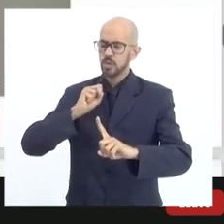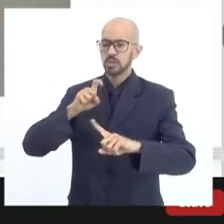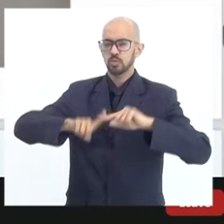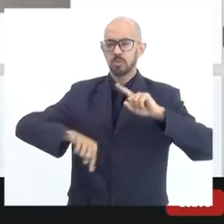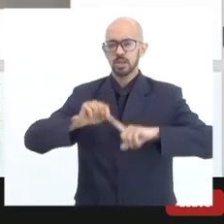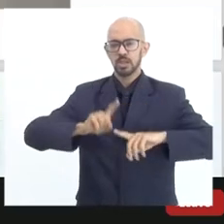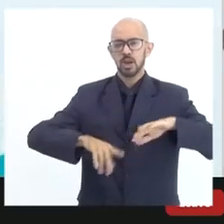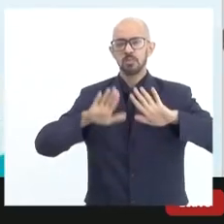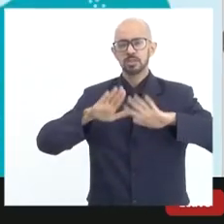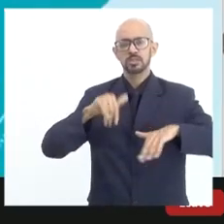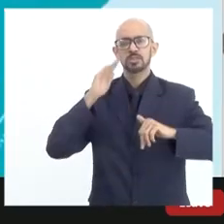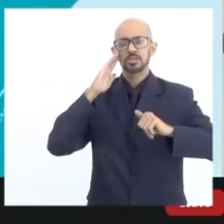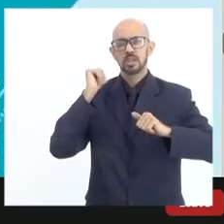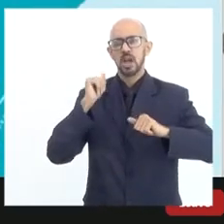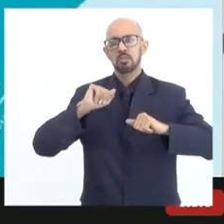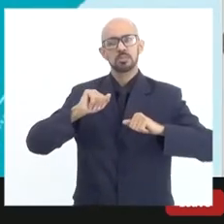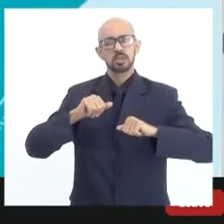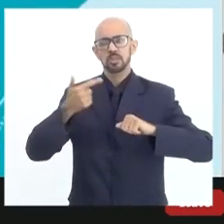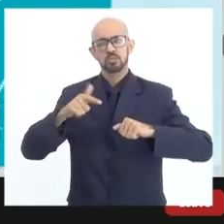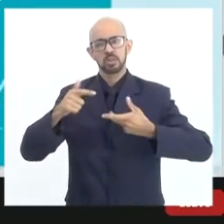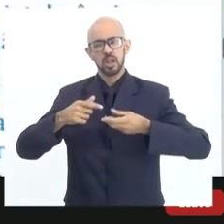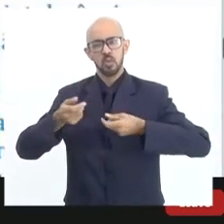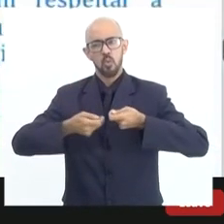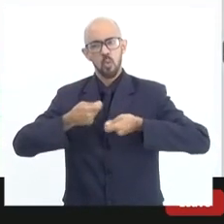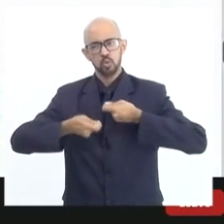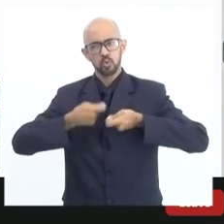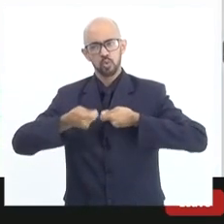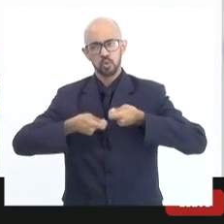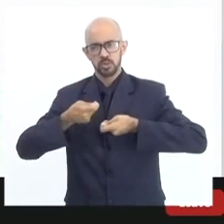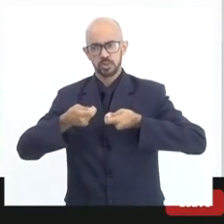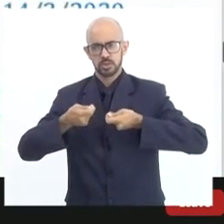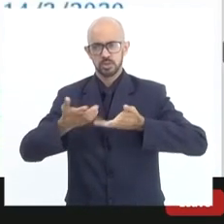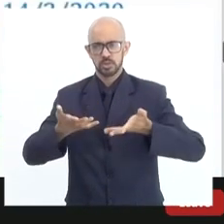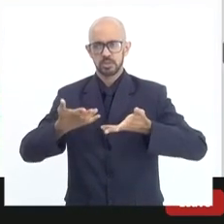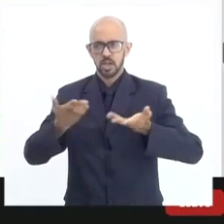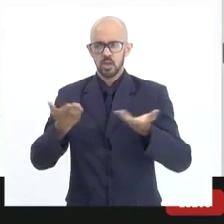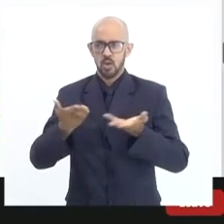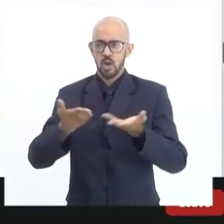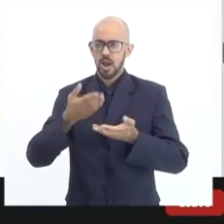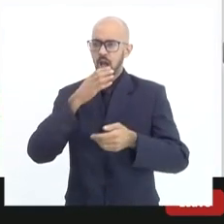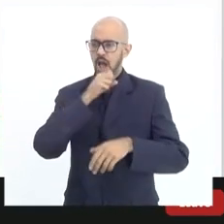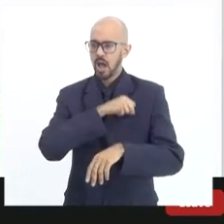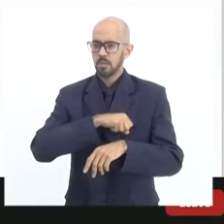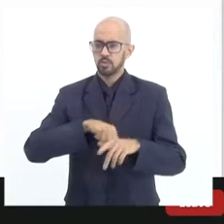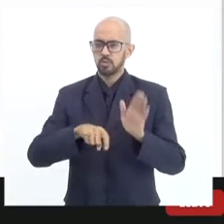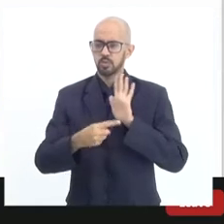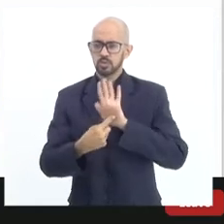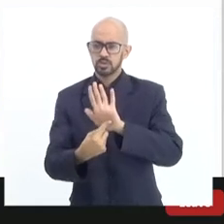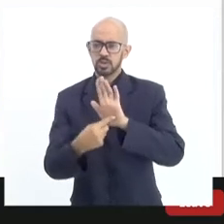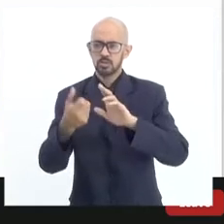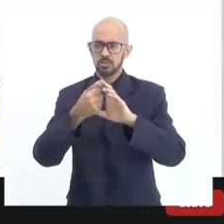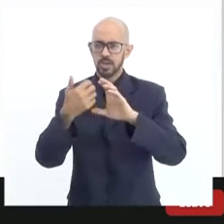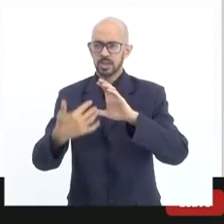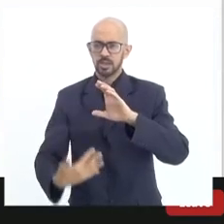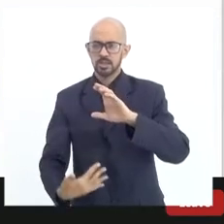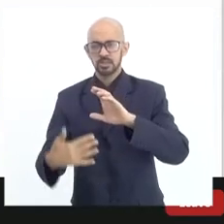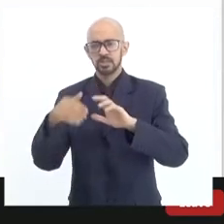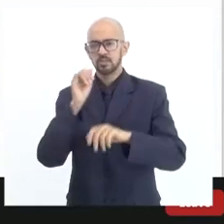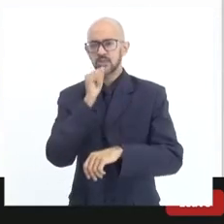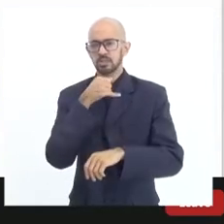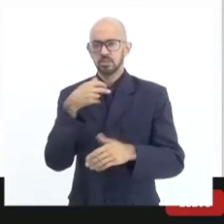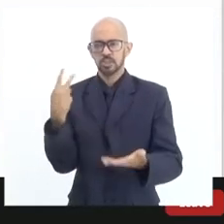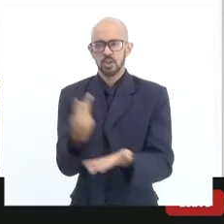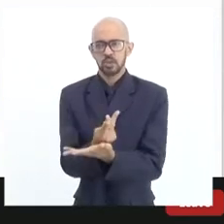tem controle do que está sendo distribuído. Rapidamente passando agora para um aspecto que a gente chega, infelizmente,